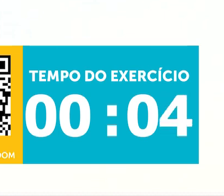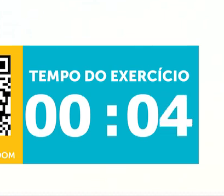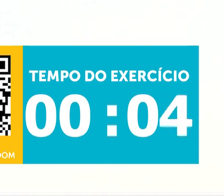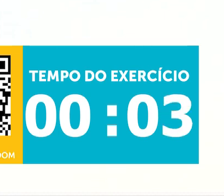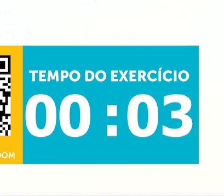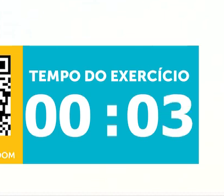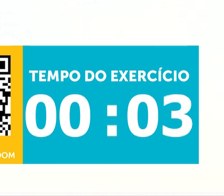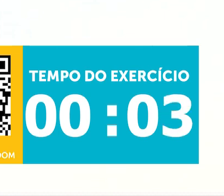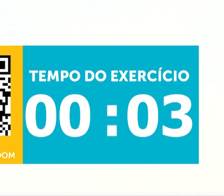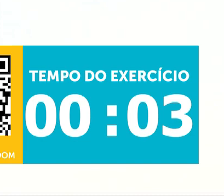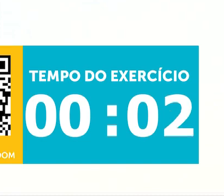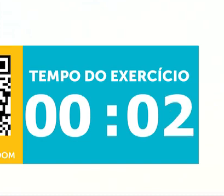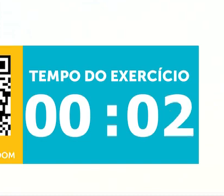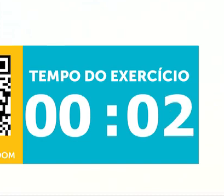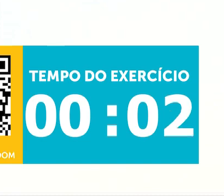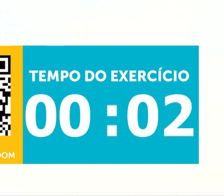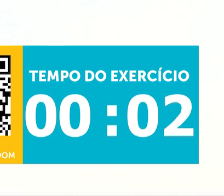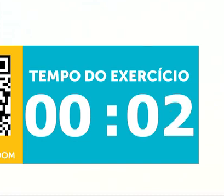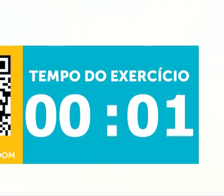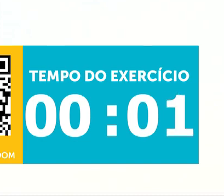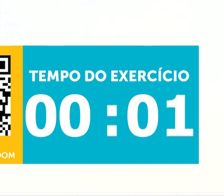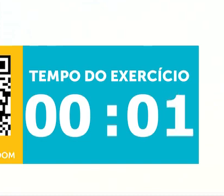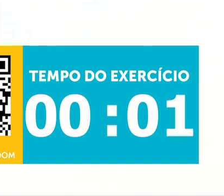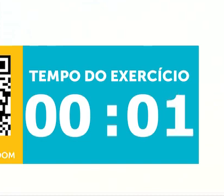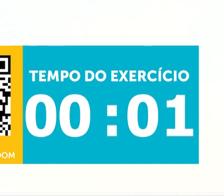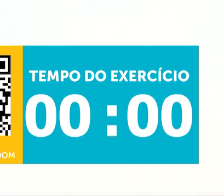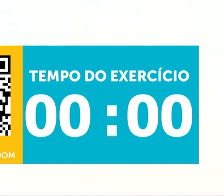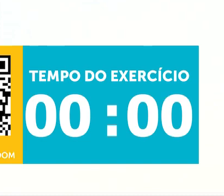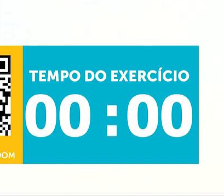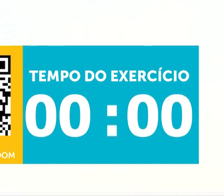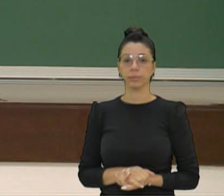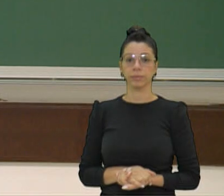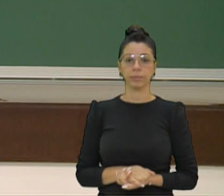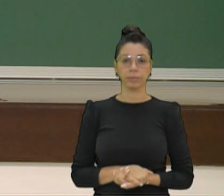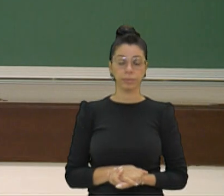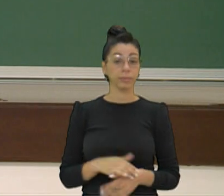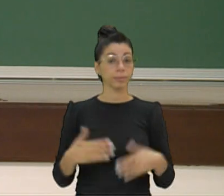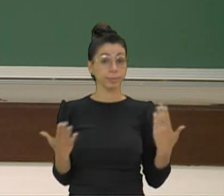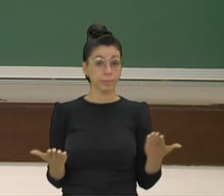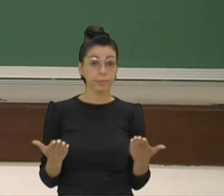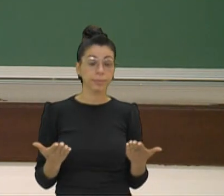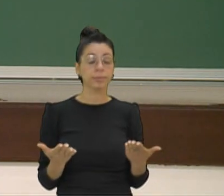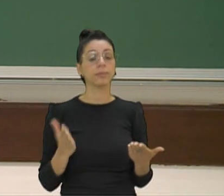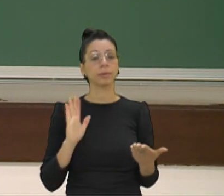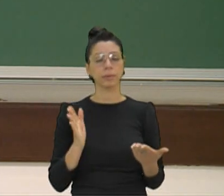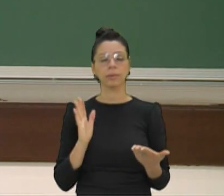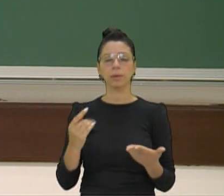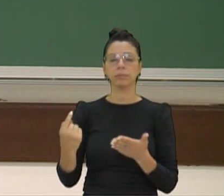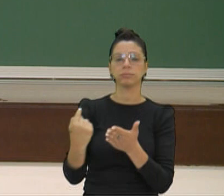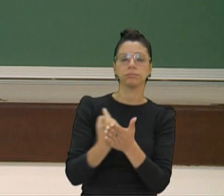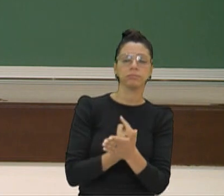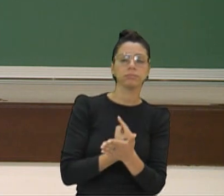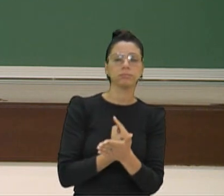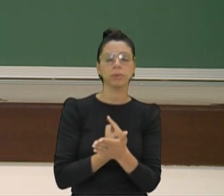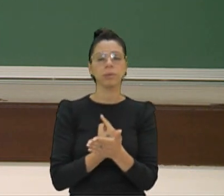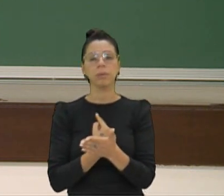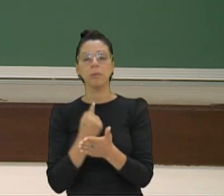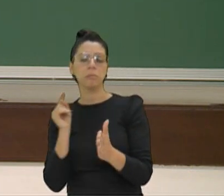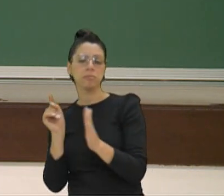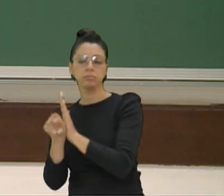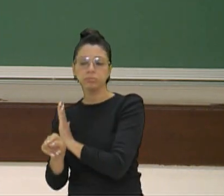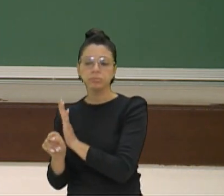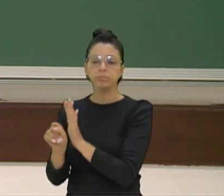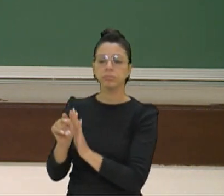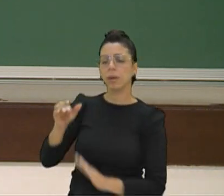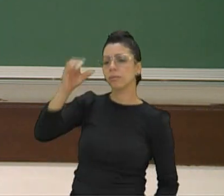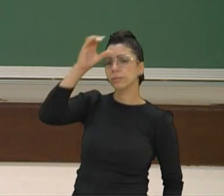E aí, Você perguntou em casa para uma tia,